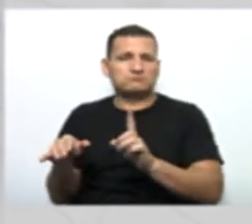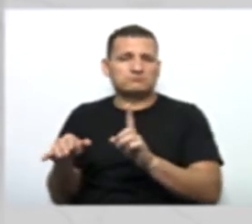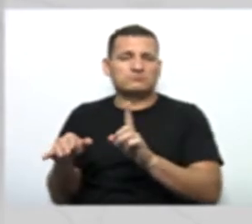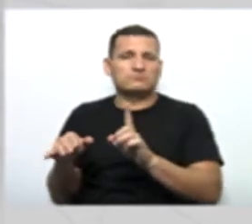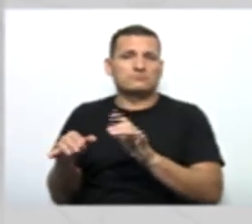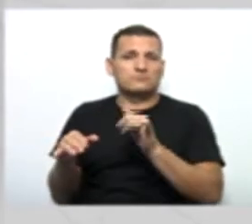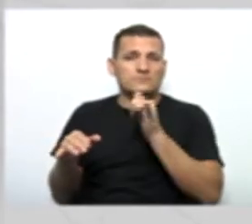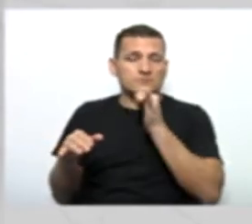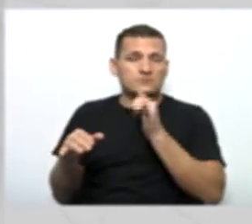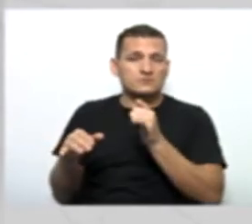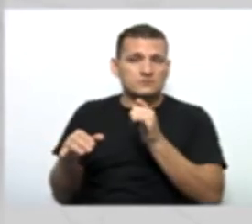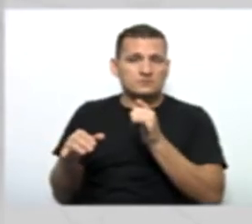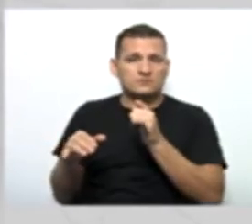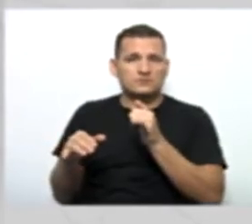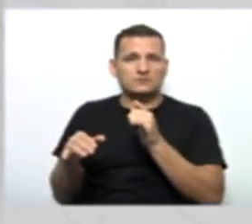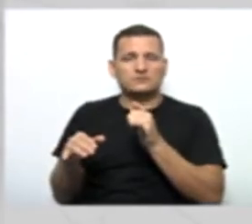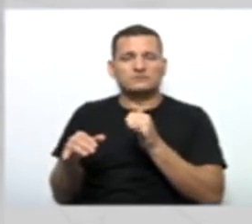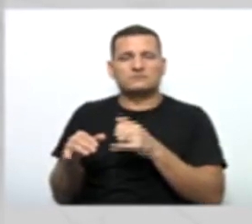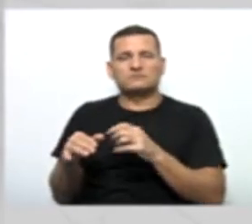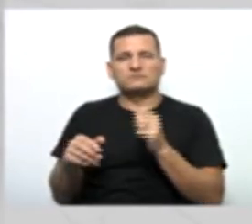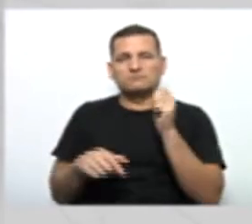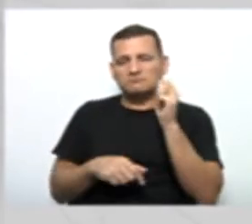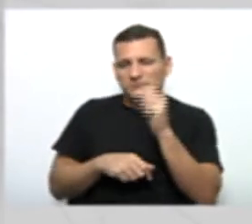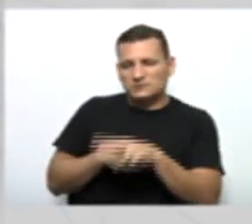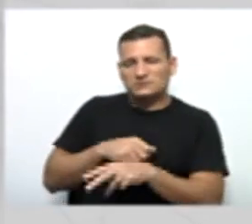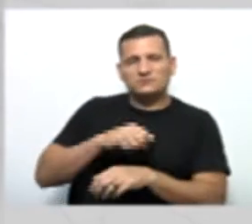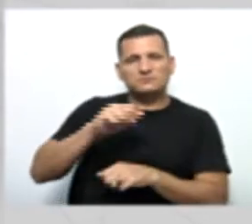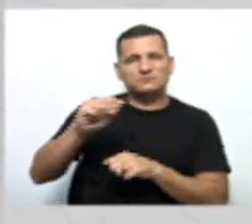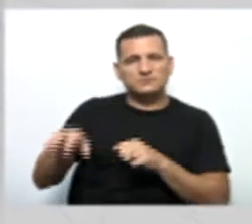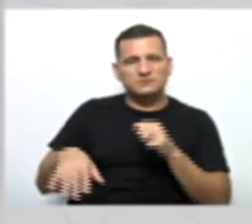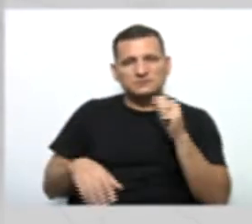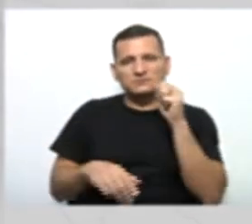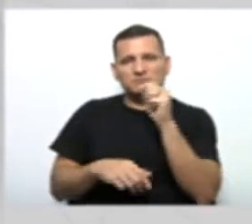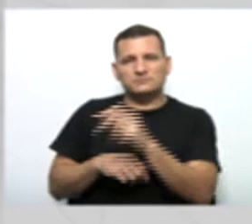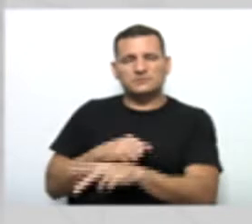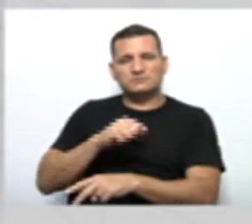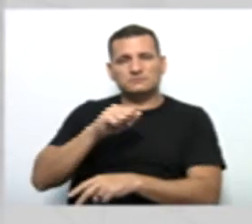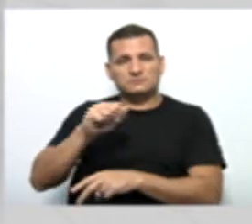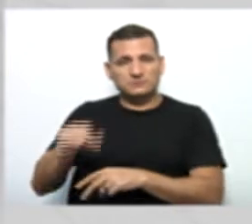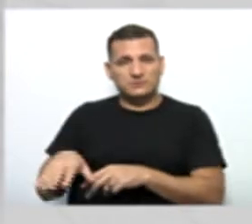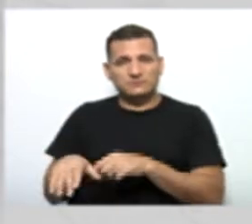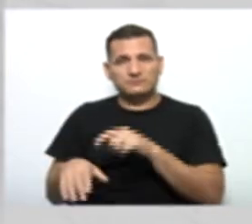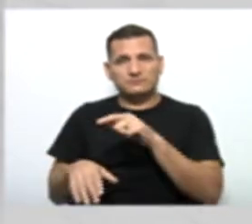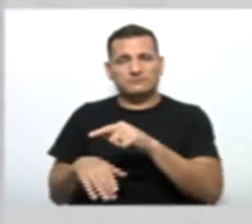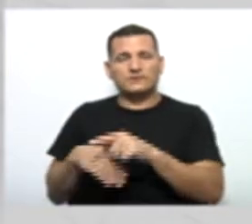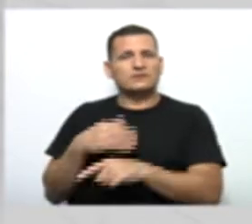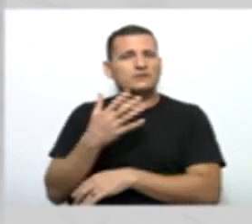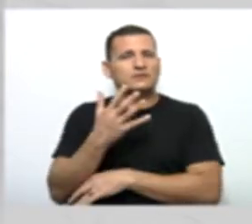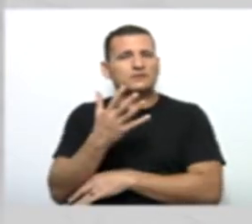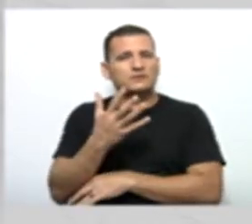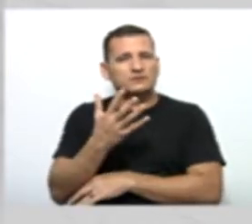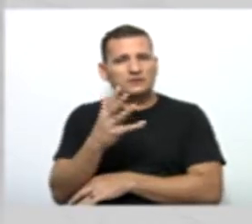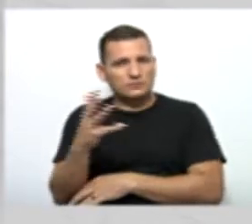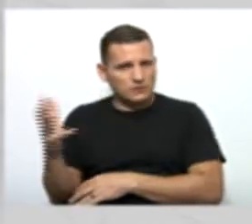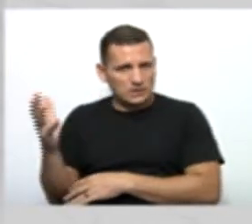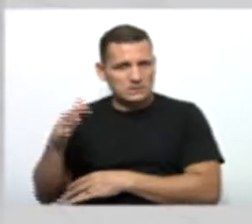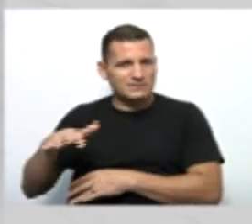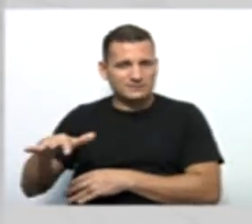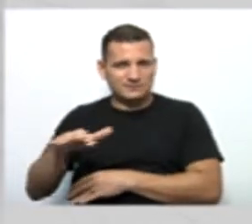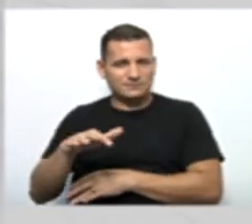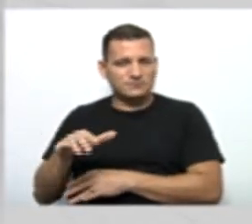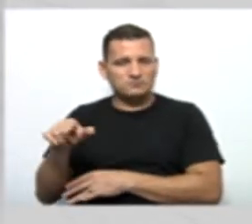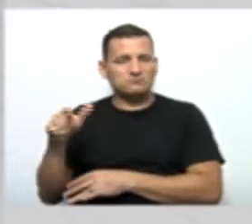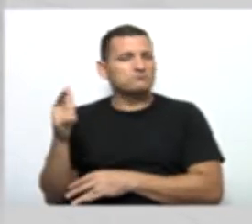lançar toda hora uma casca, cada hora você lança uma casca, a natureza não vai conseguir absorver todo esse